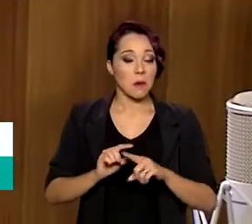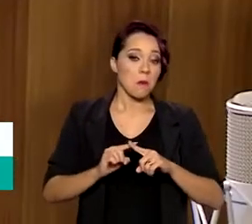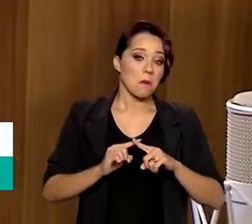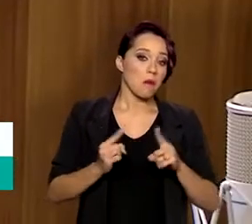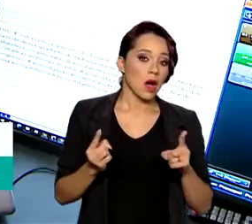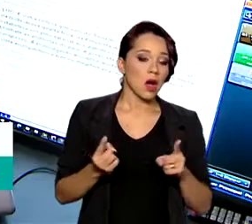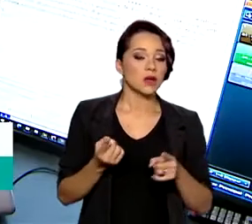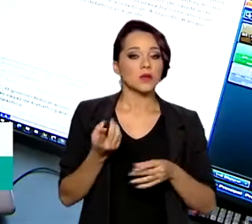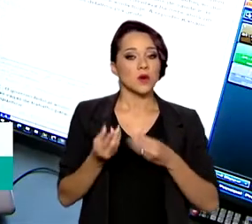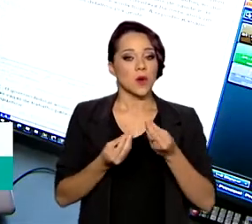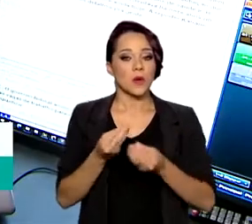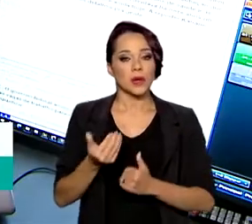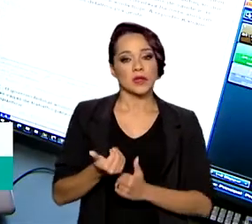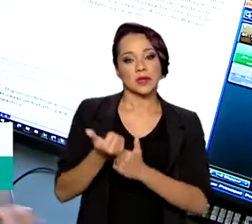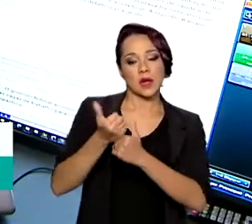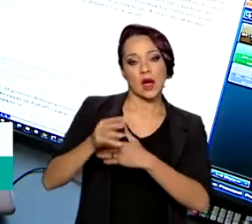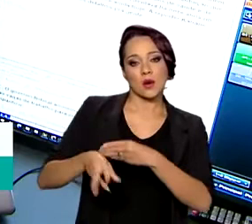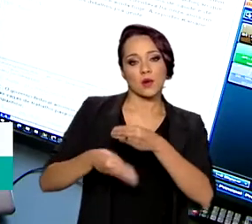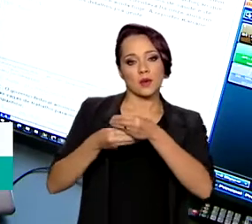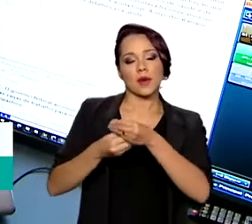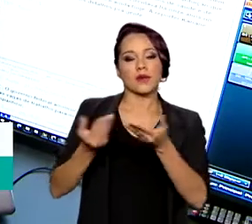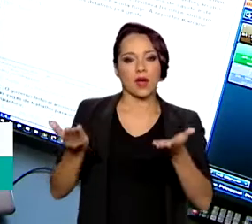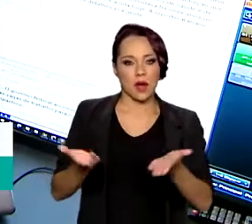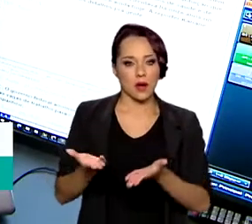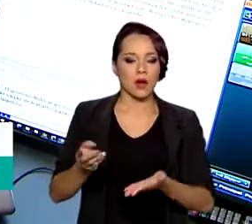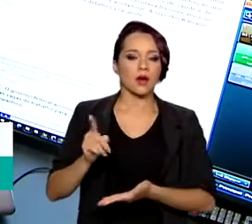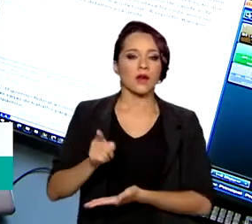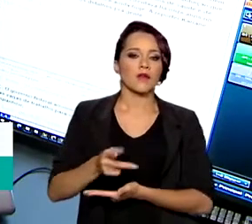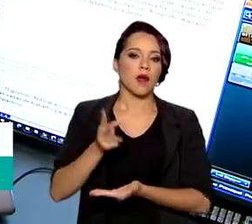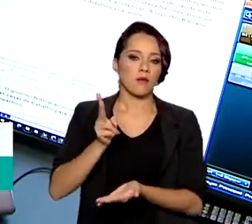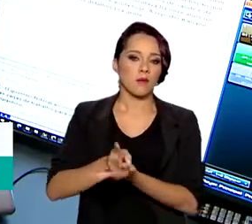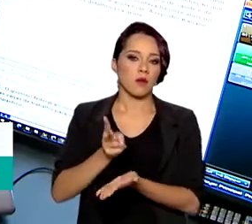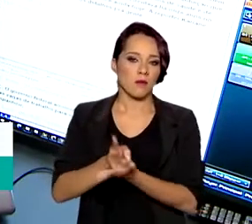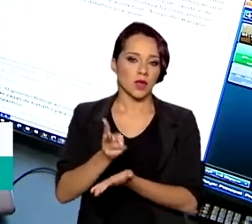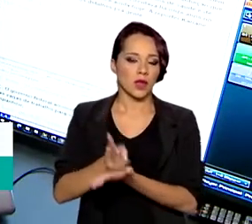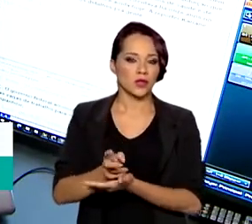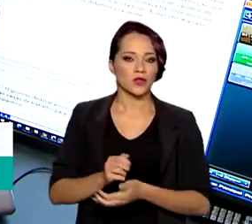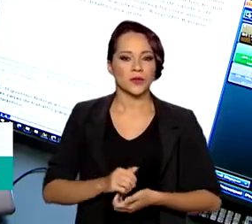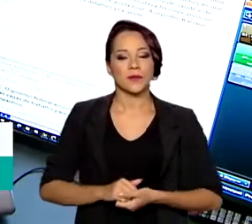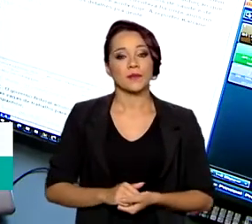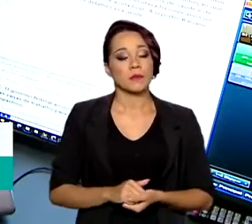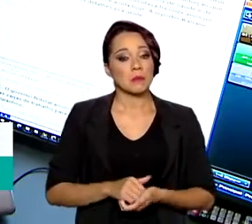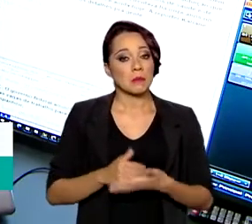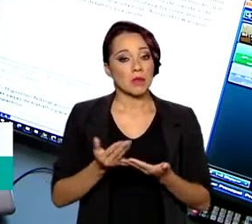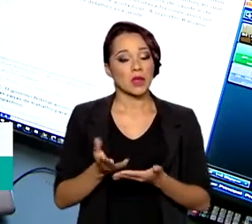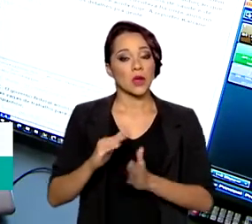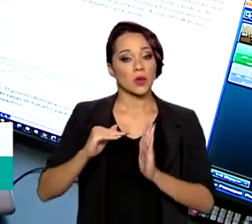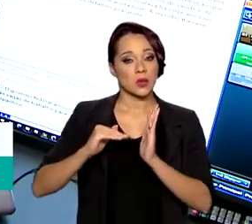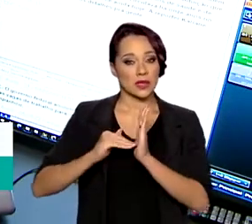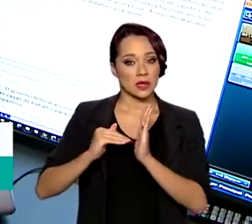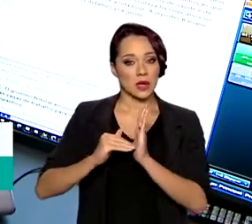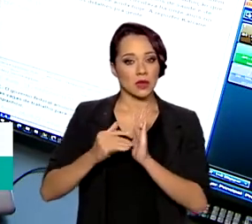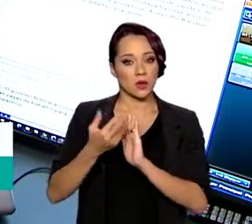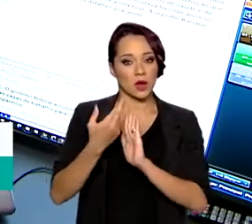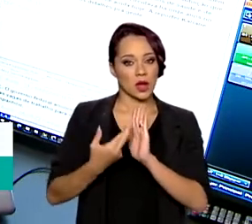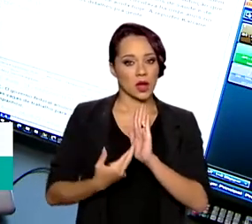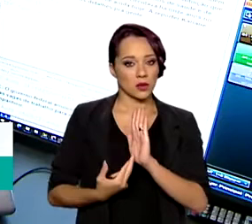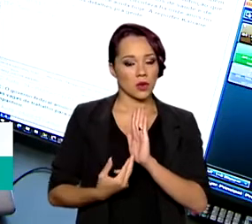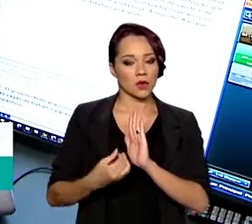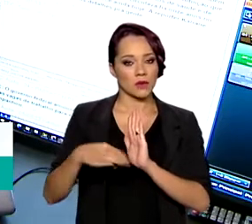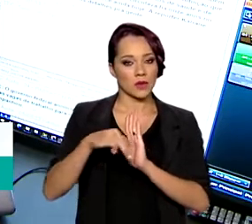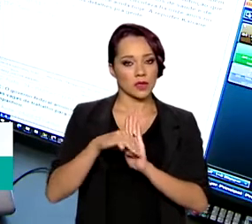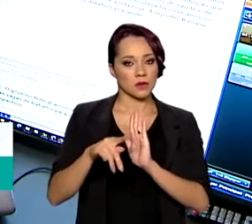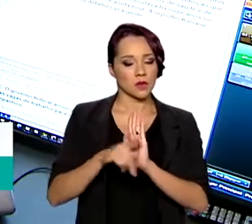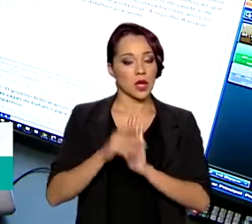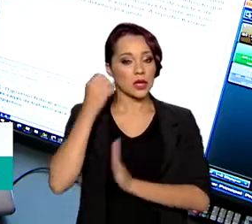esse auxílio complementar, ele agora passa a ser permanente, né? No Senado, o relator da MP, o senador Roberto